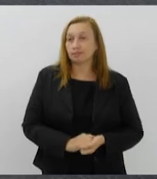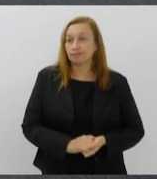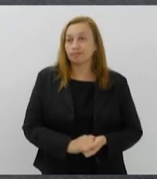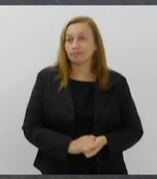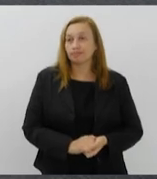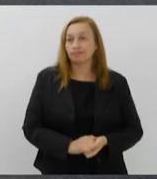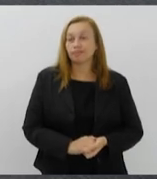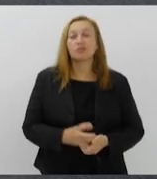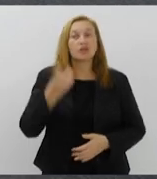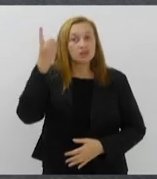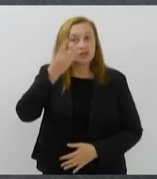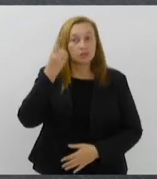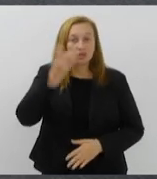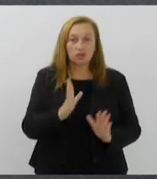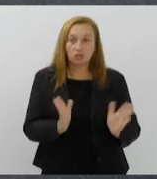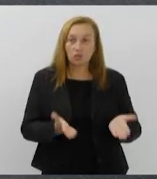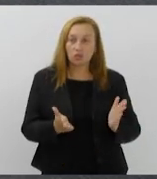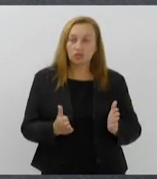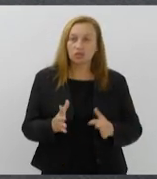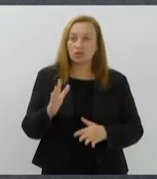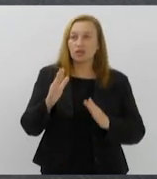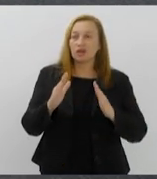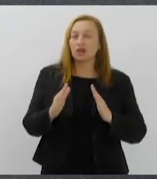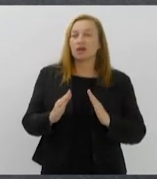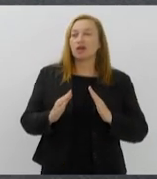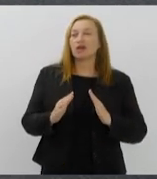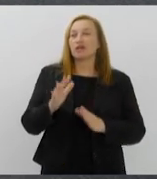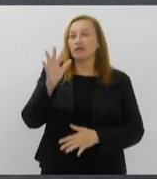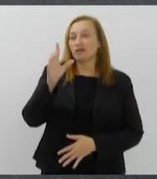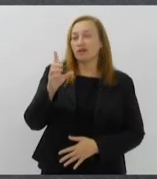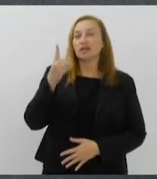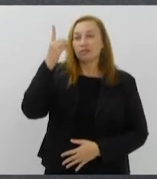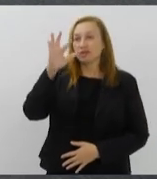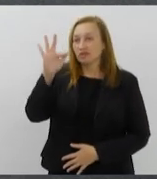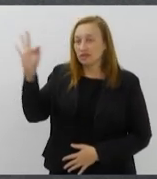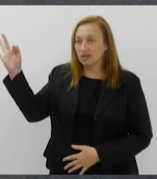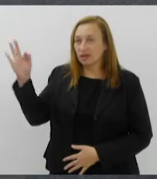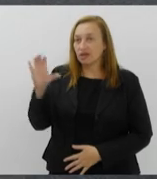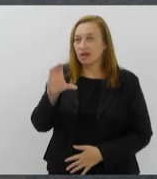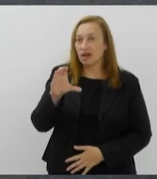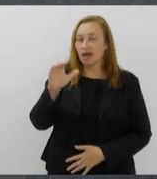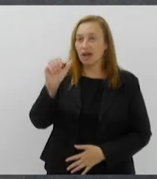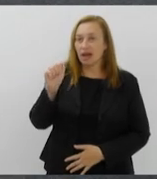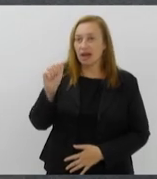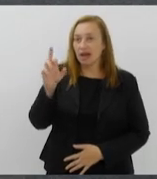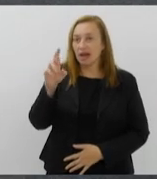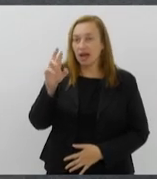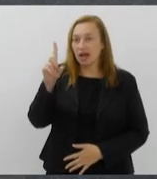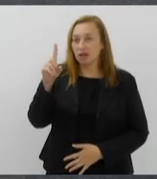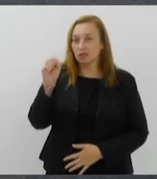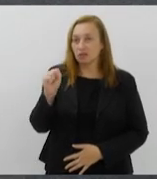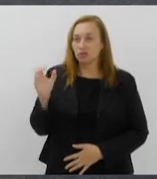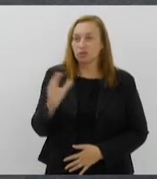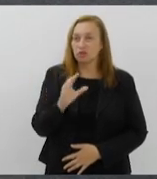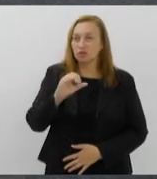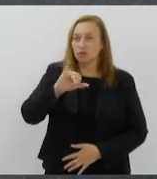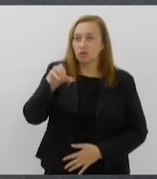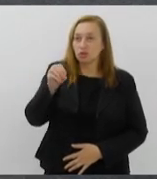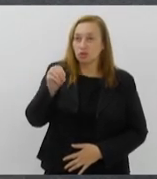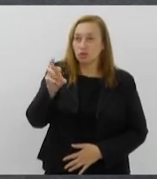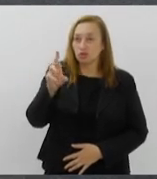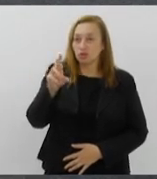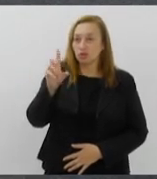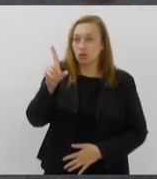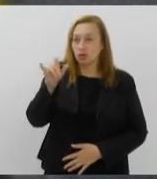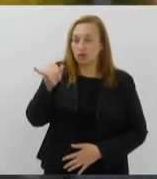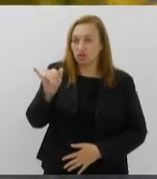O deputado hoje federal, Carlos Jordi, pré-candidato a prefeito da cidade de Niterói, assim como nós,